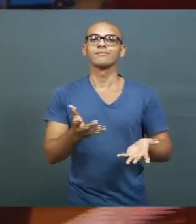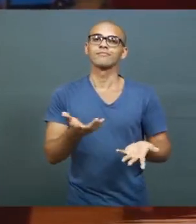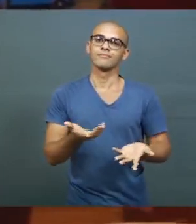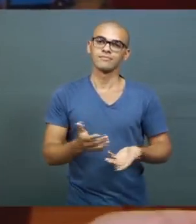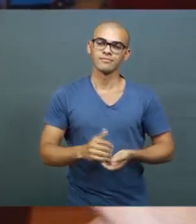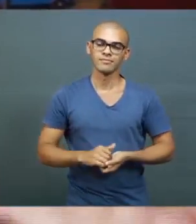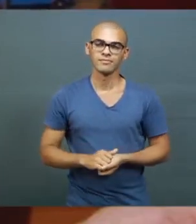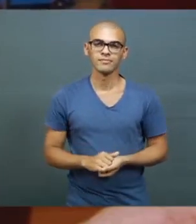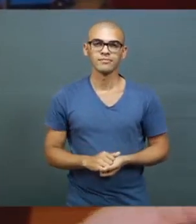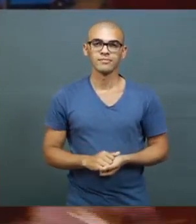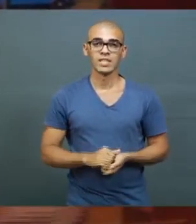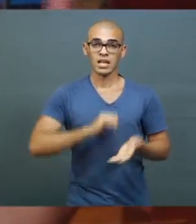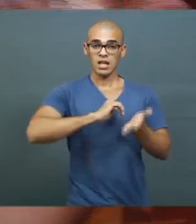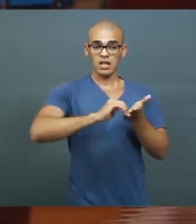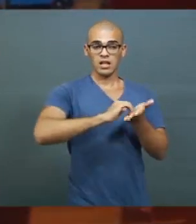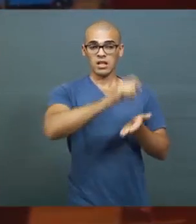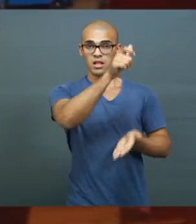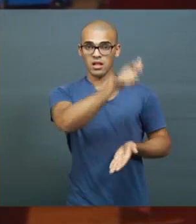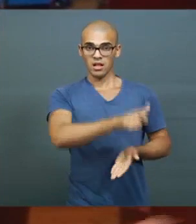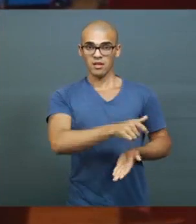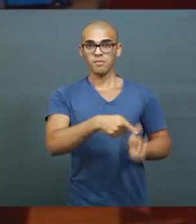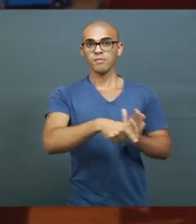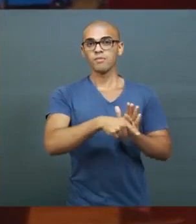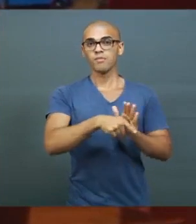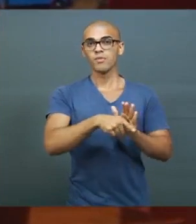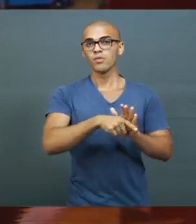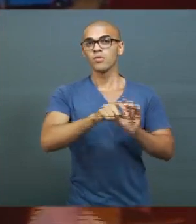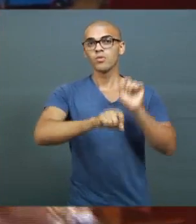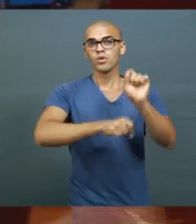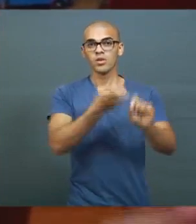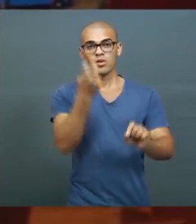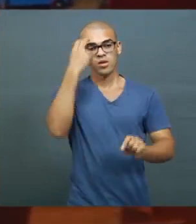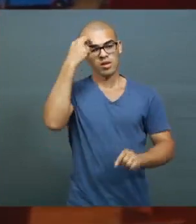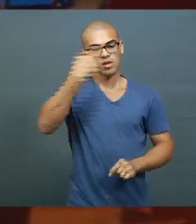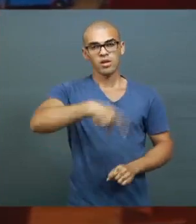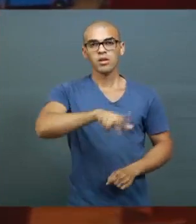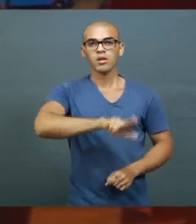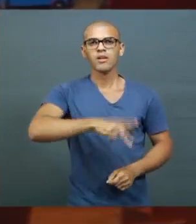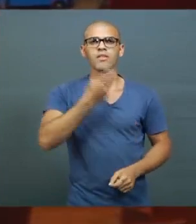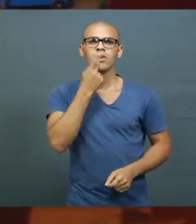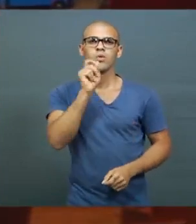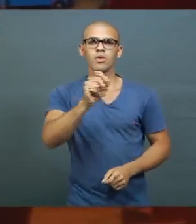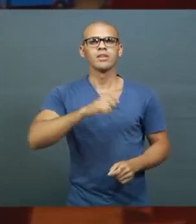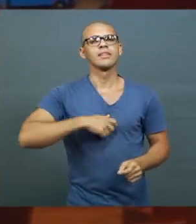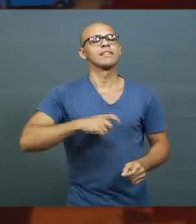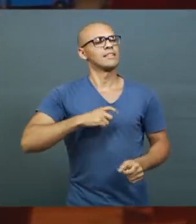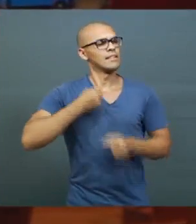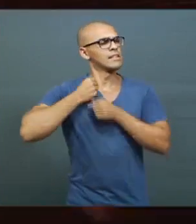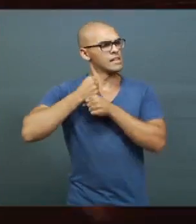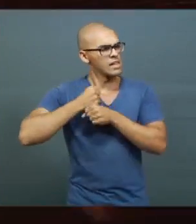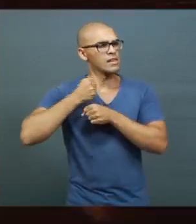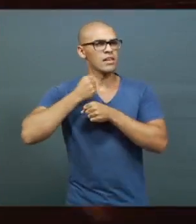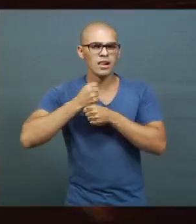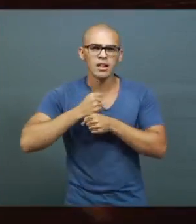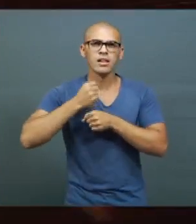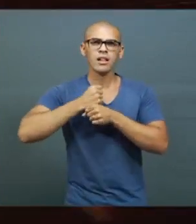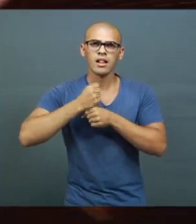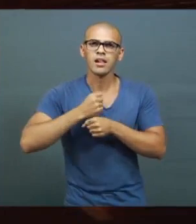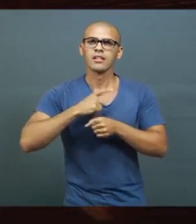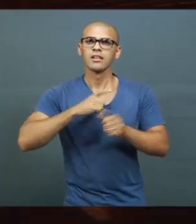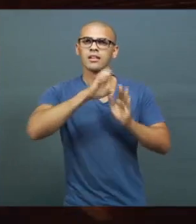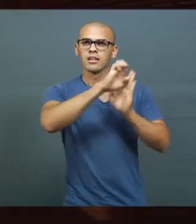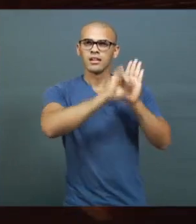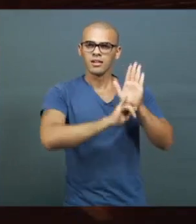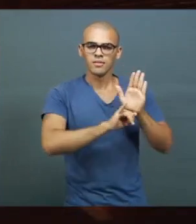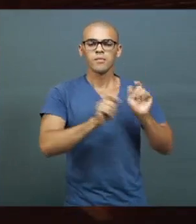Uberlândia explica que todos os anos a prefeitura abre editais para apoiar artistas e grupos locais, tanto na